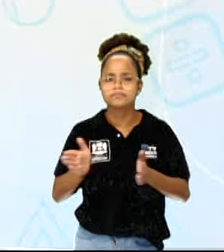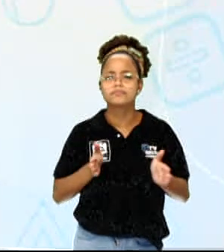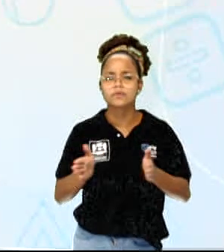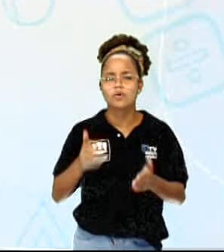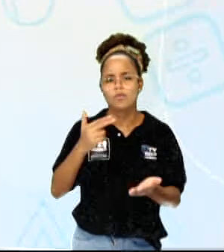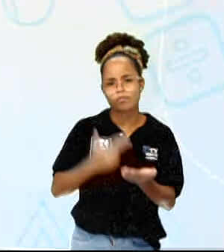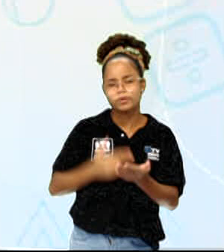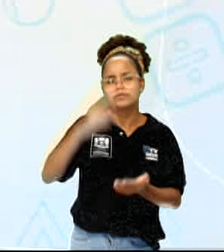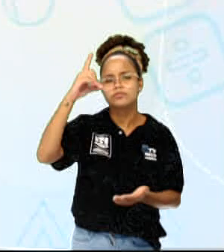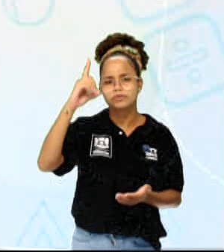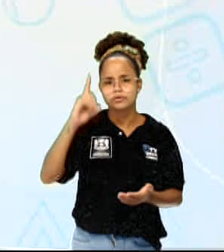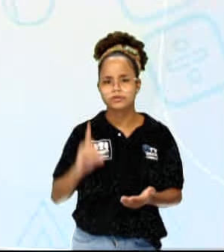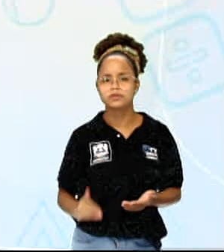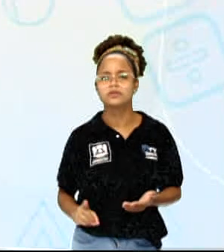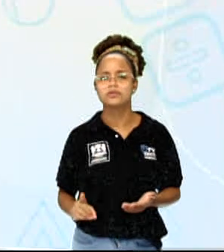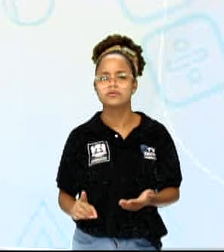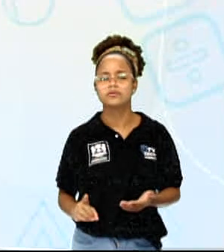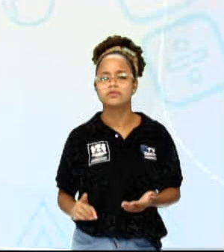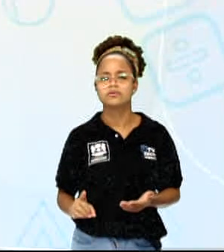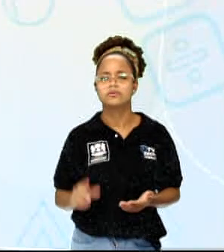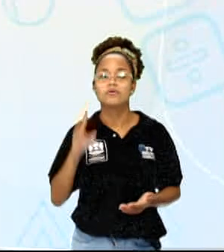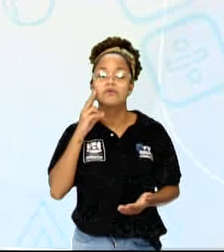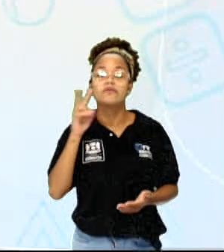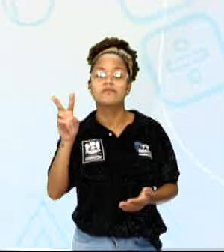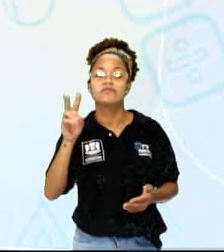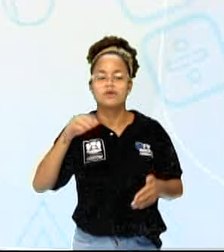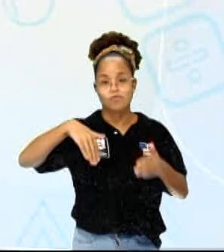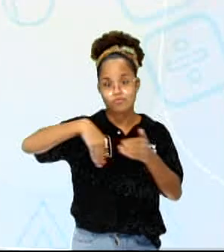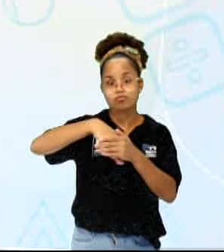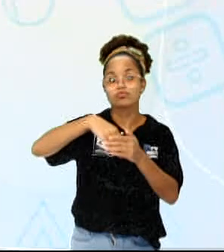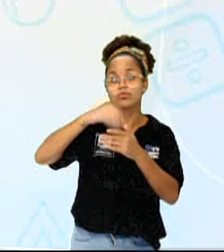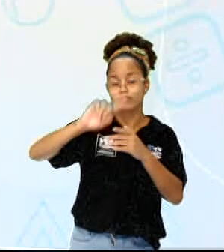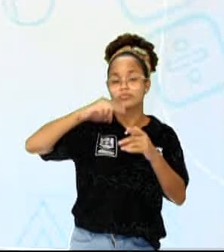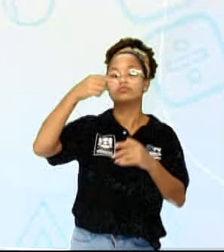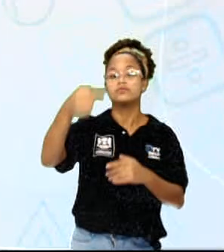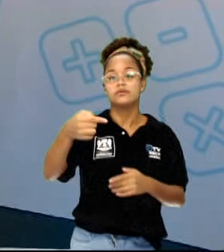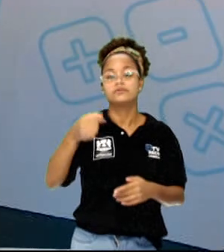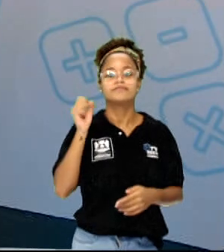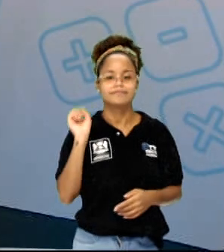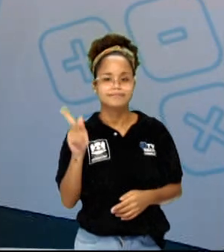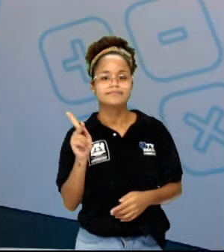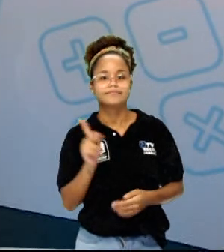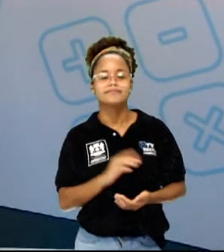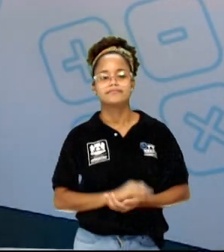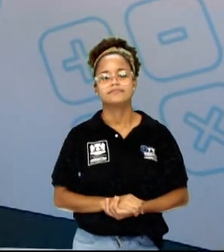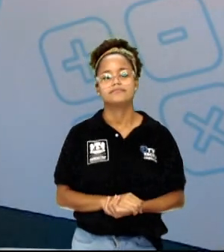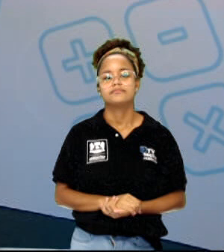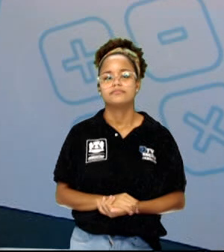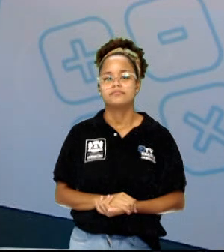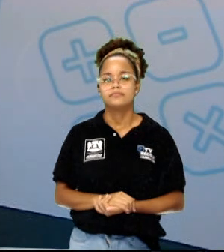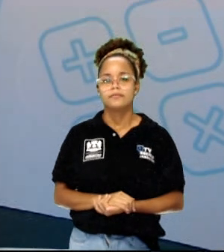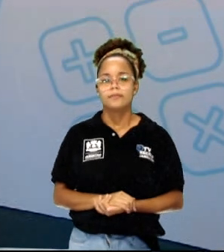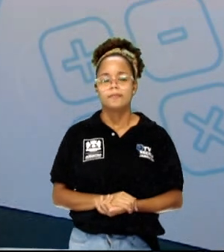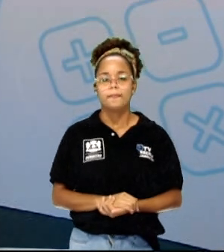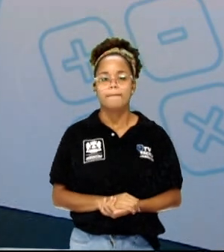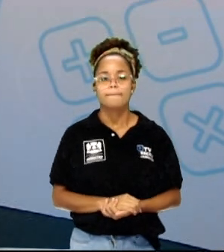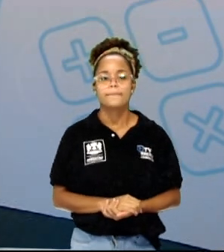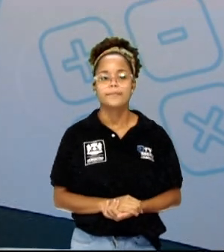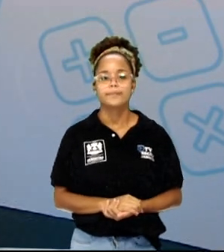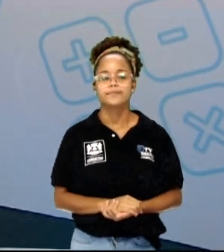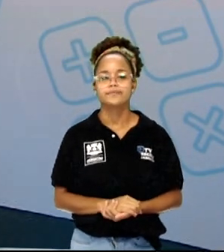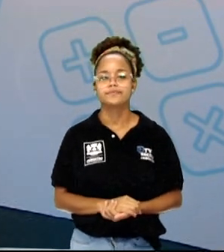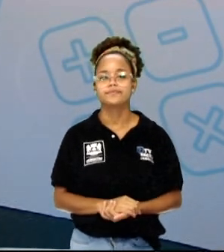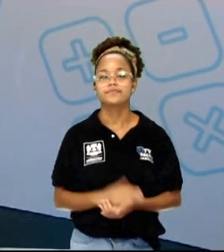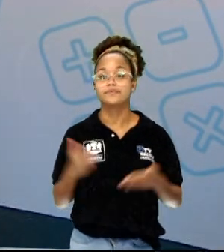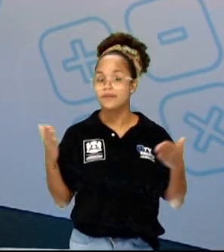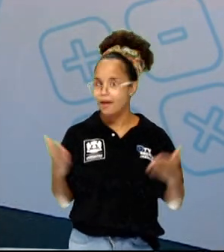direito, não é, a ver o jogo do outro lado, ok? E aí a gente vai deixar